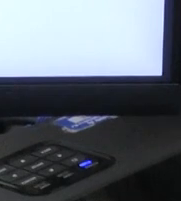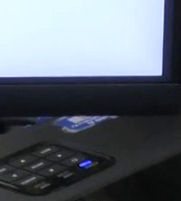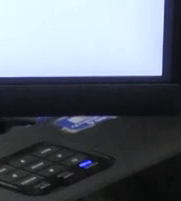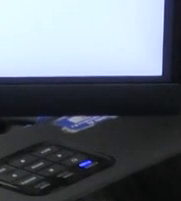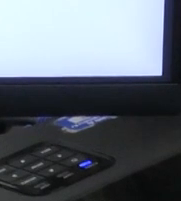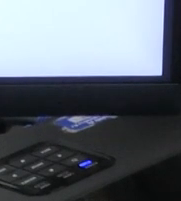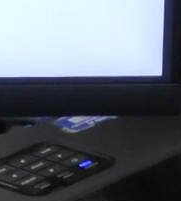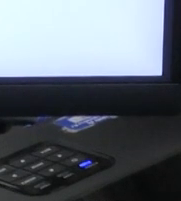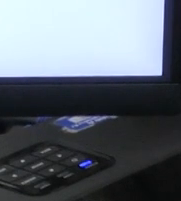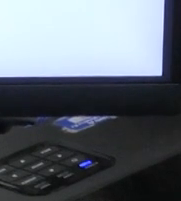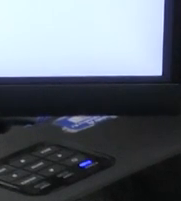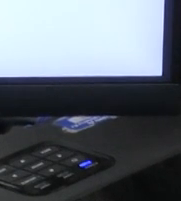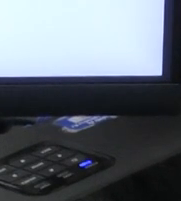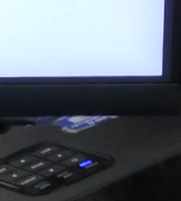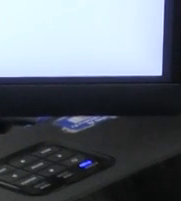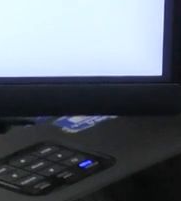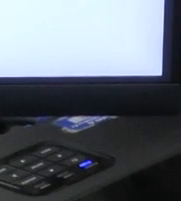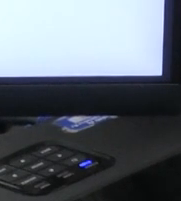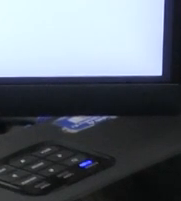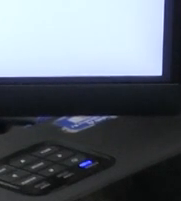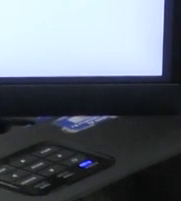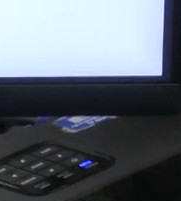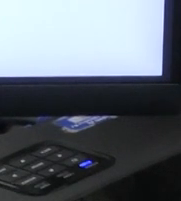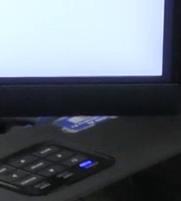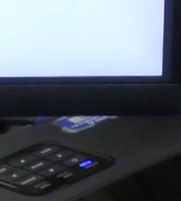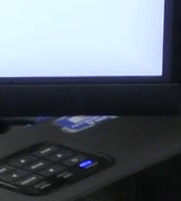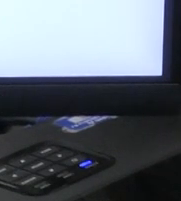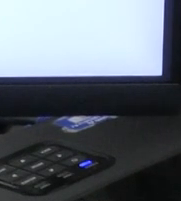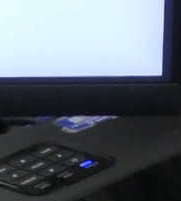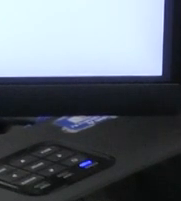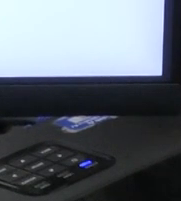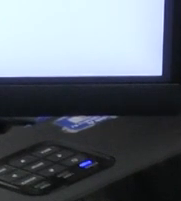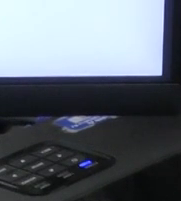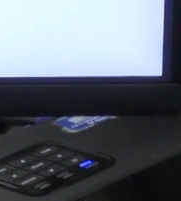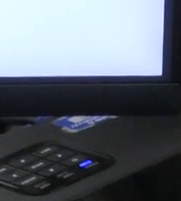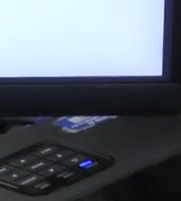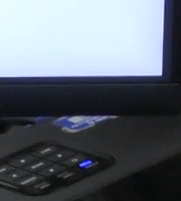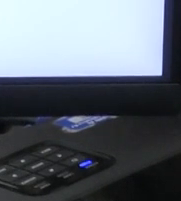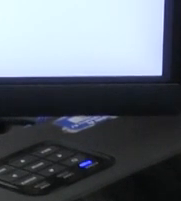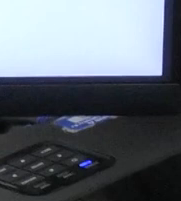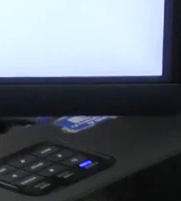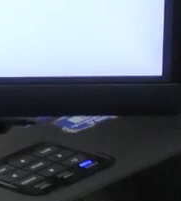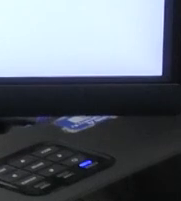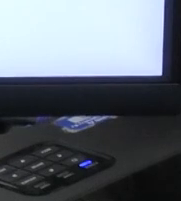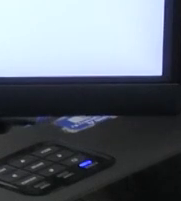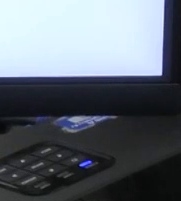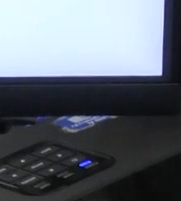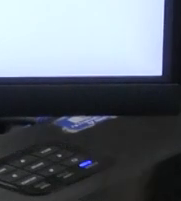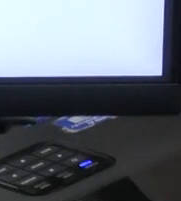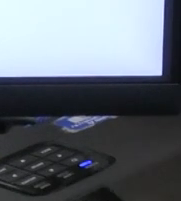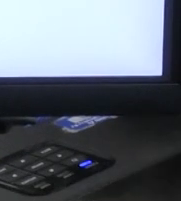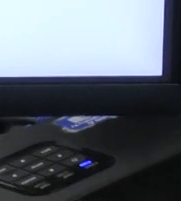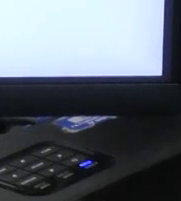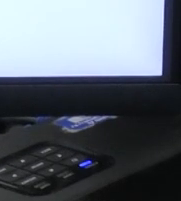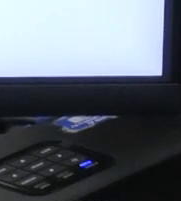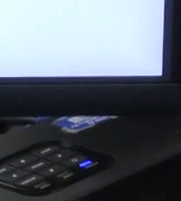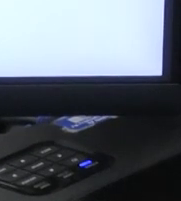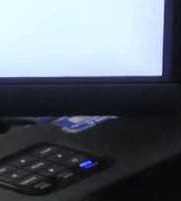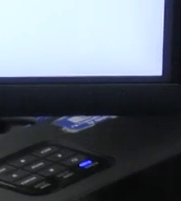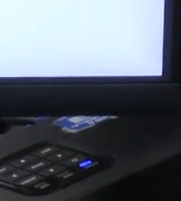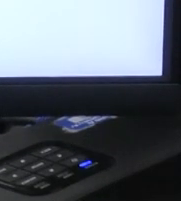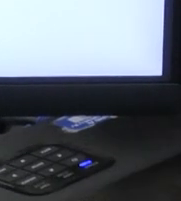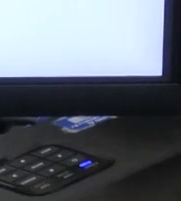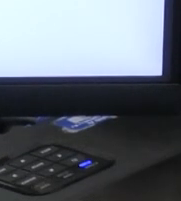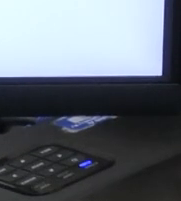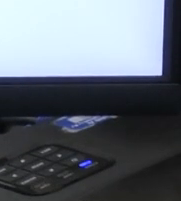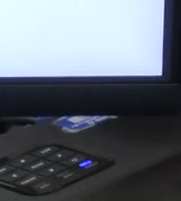características narradas nesse mesmo sentido: homem negro, magro, 26 anos, 1,75 m, barba larga, dava algumas